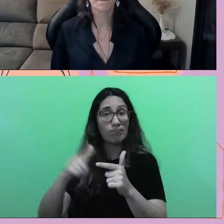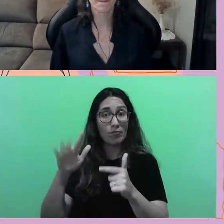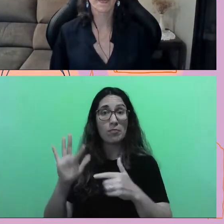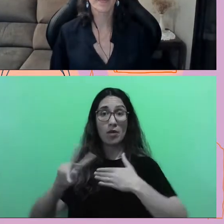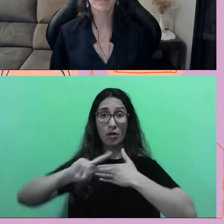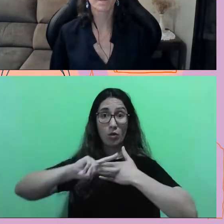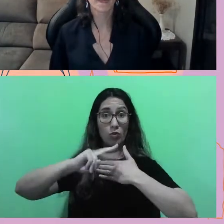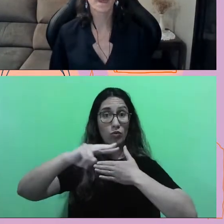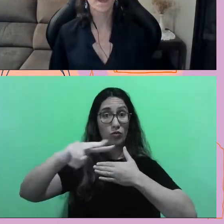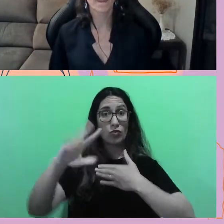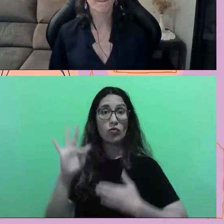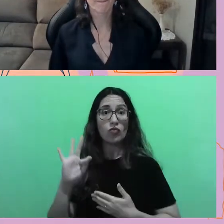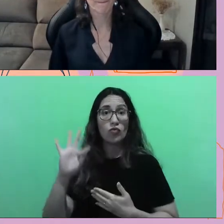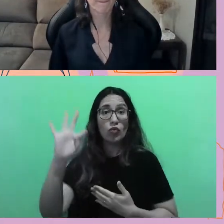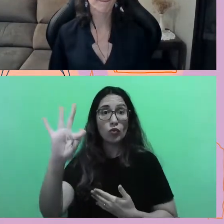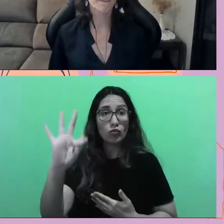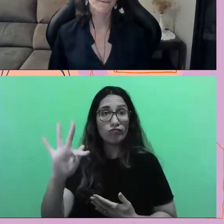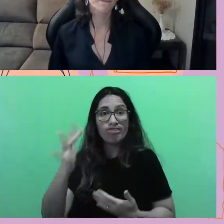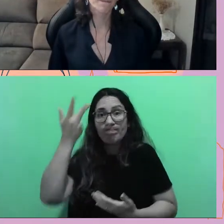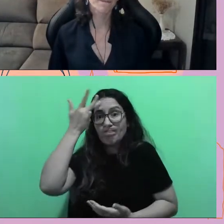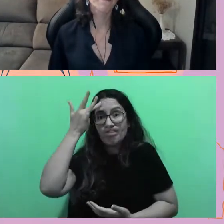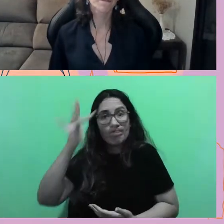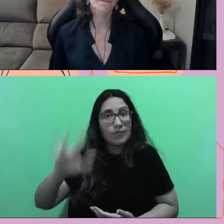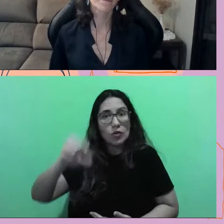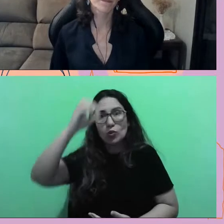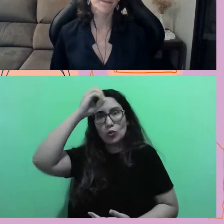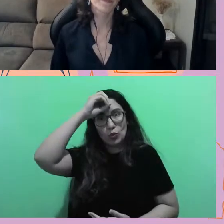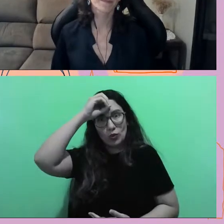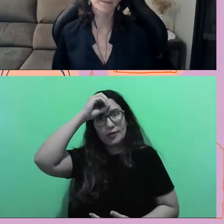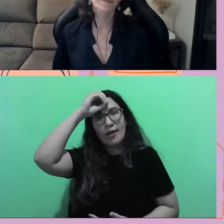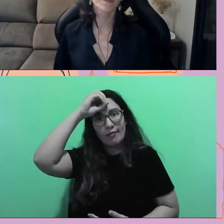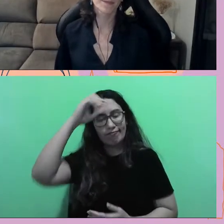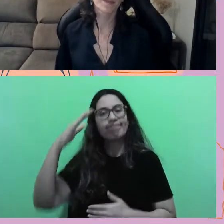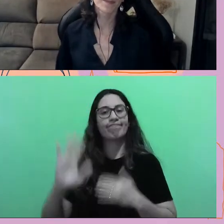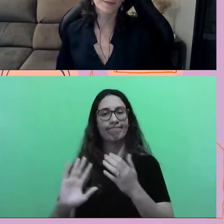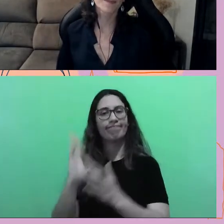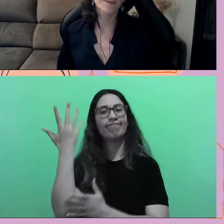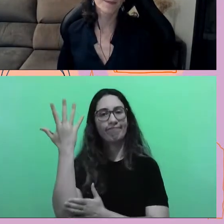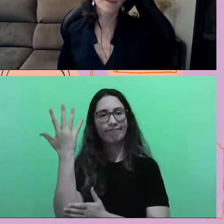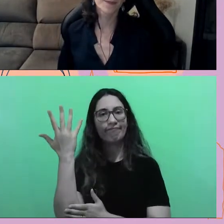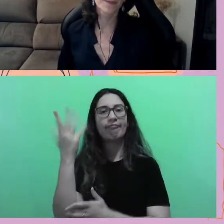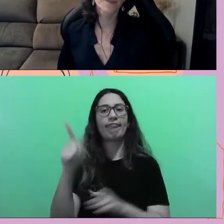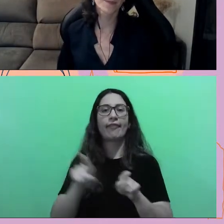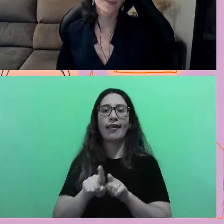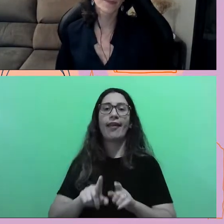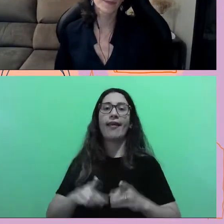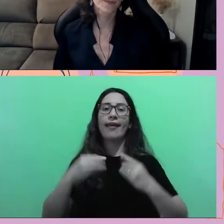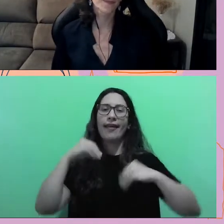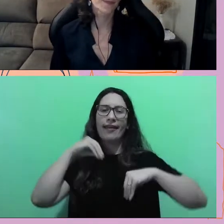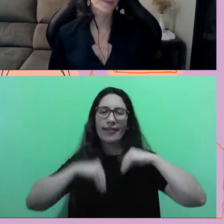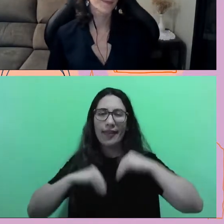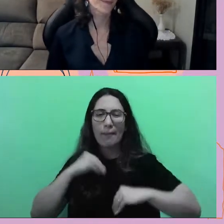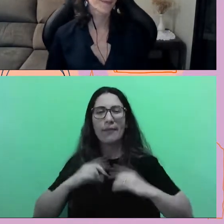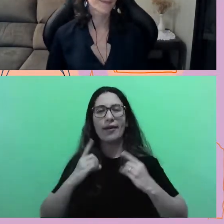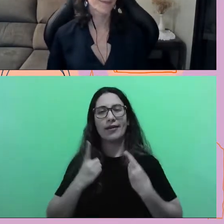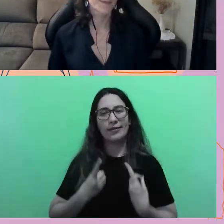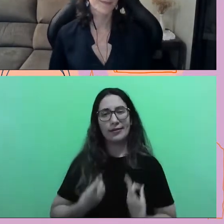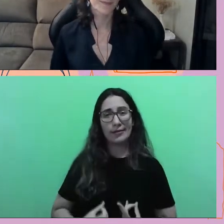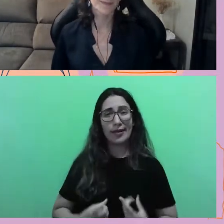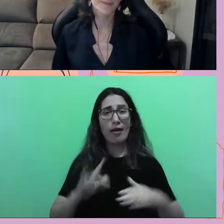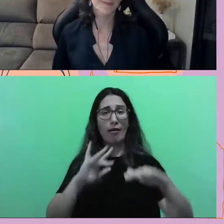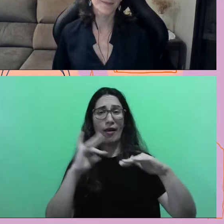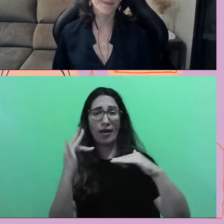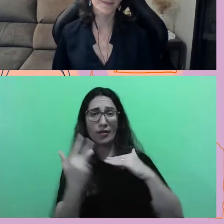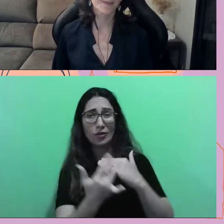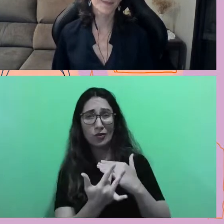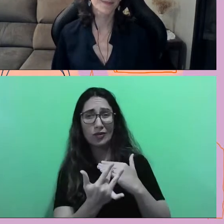né, a gente nem sabe que existe na cabeça de nossas crianças, né? Que é a depressão, né, por entrar numa rede social e ver que ela